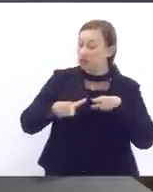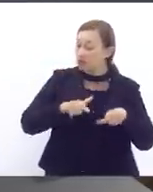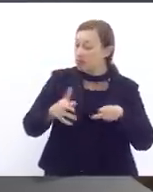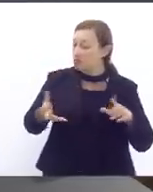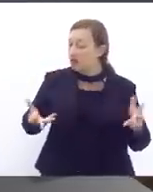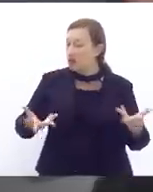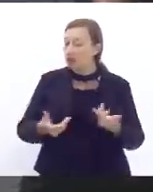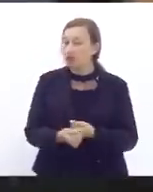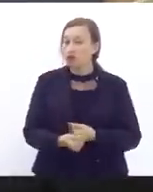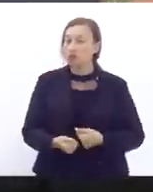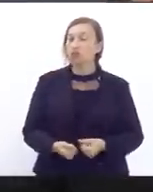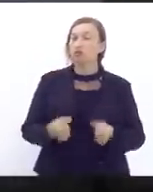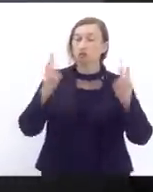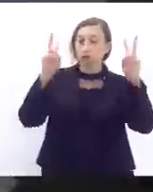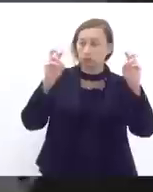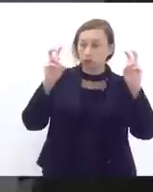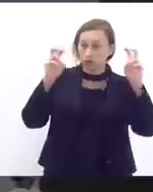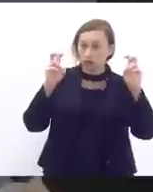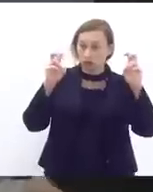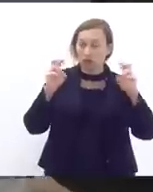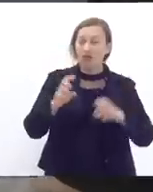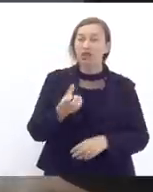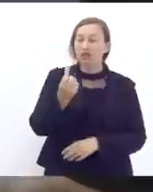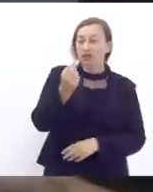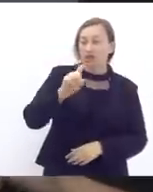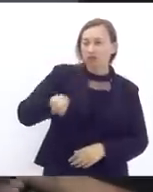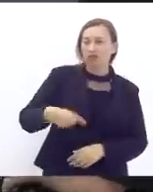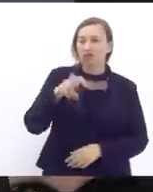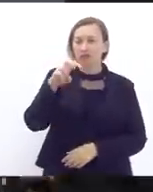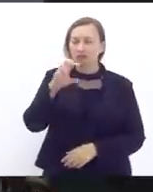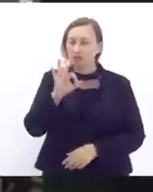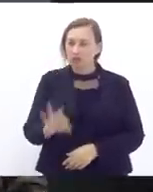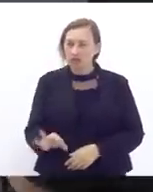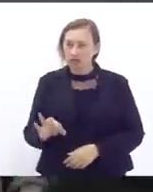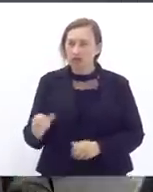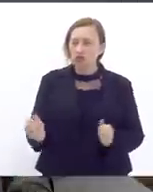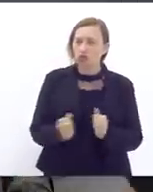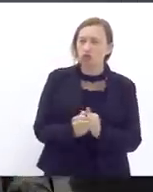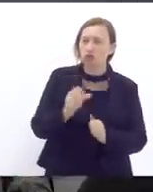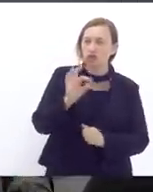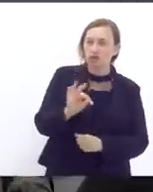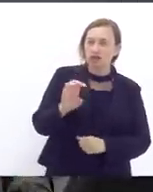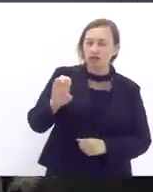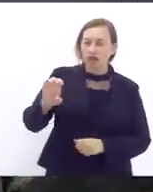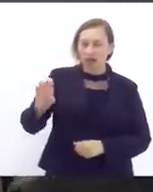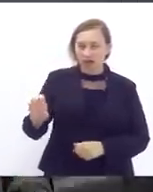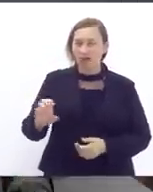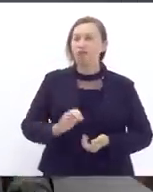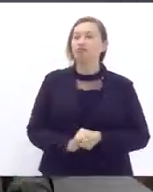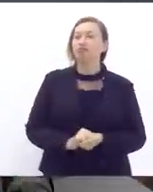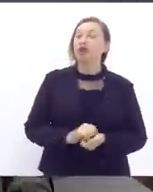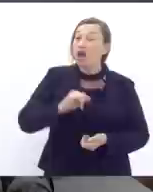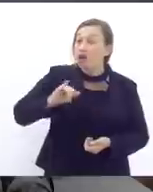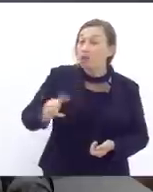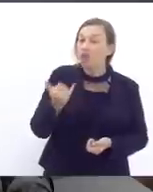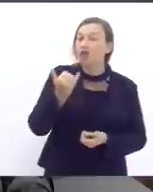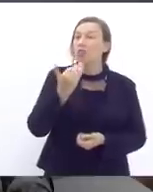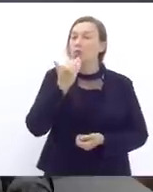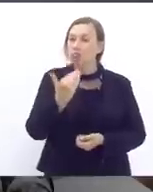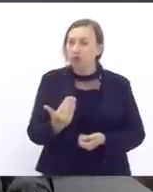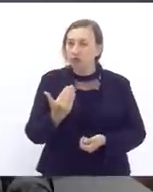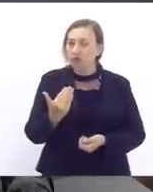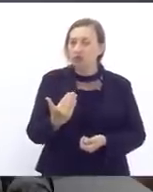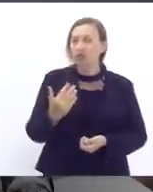tratou o tema do dos 6,5% junto a ao TSE e aproveitar para solicitar